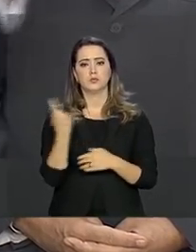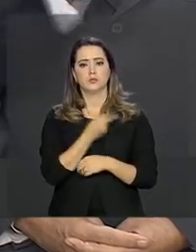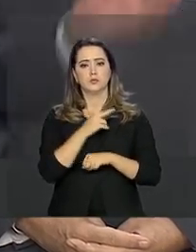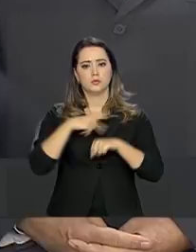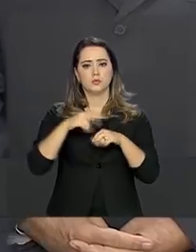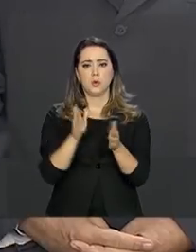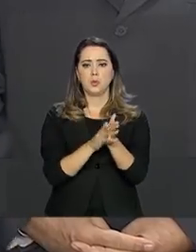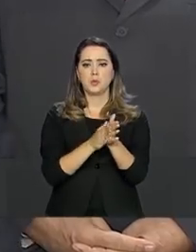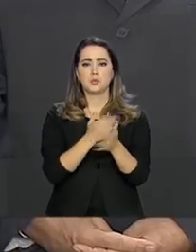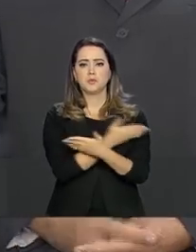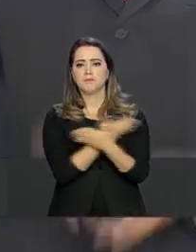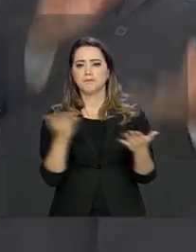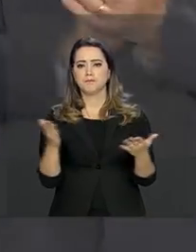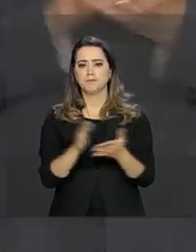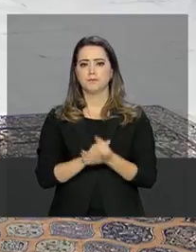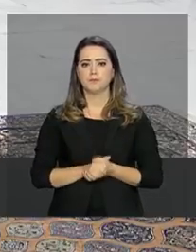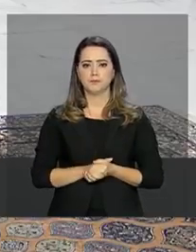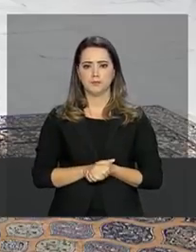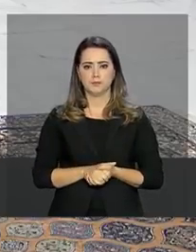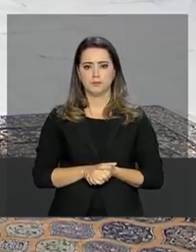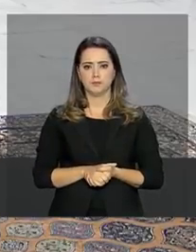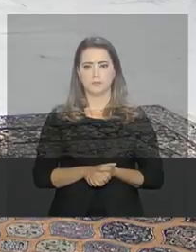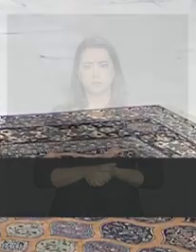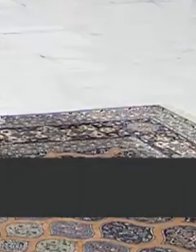mas meus parabéns a todos vocês